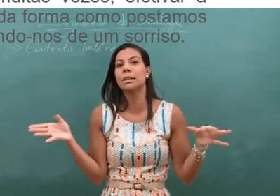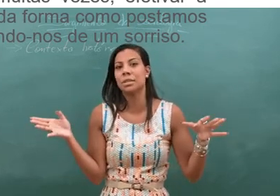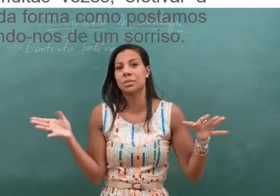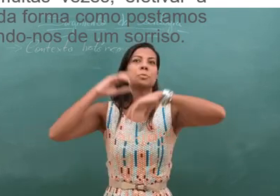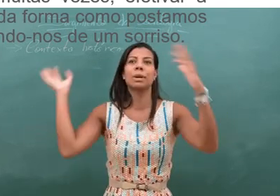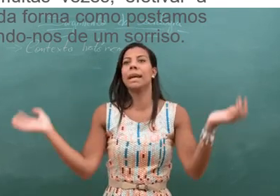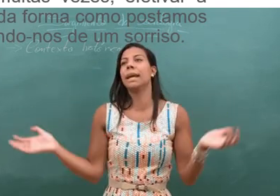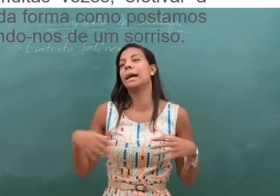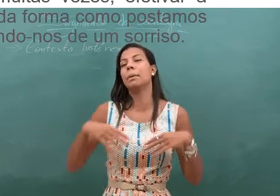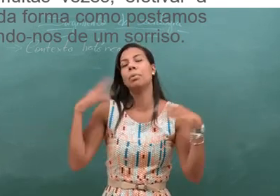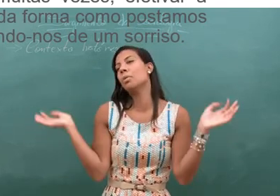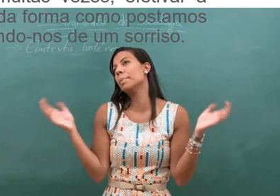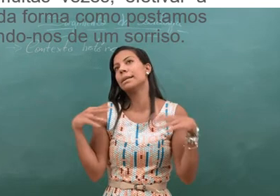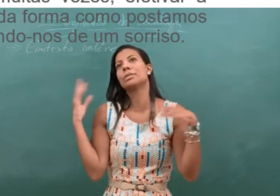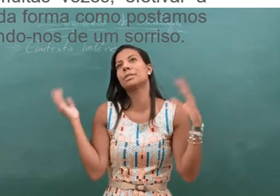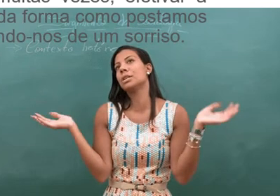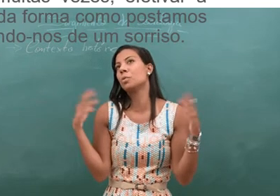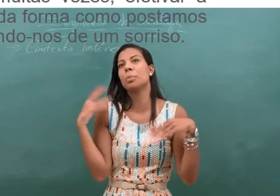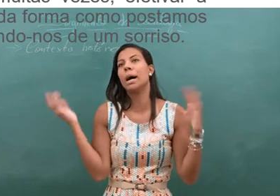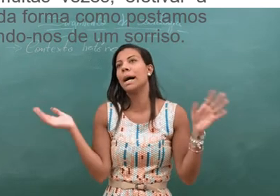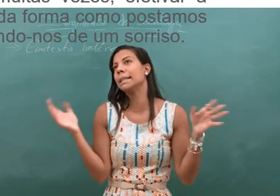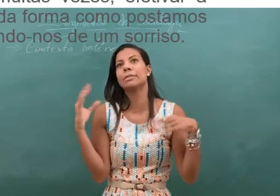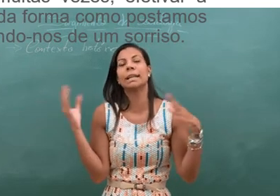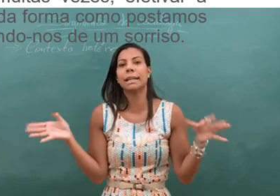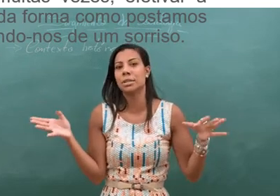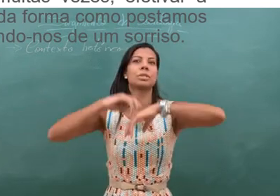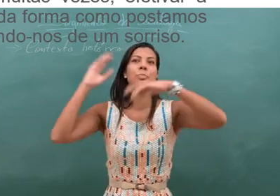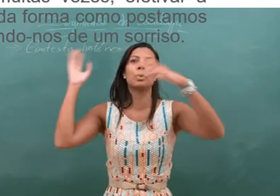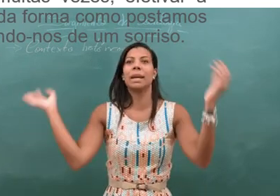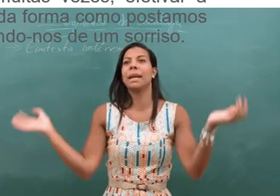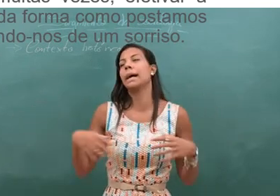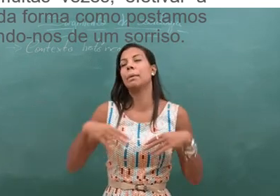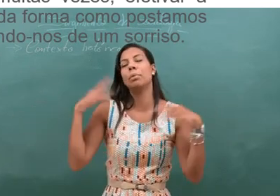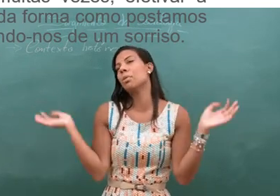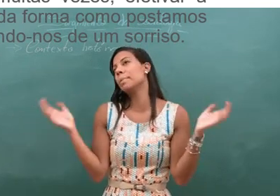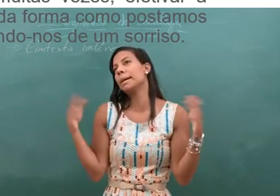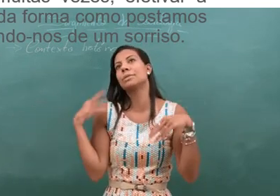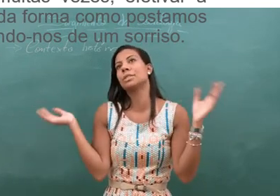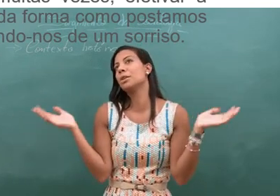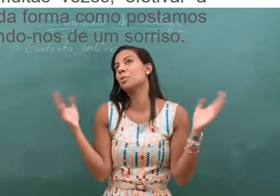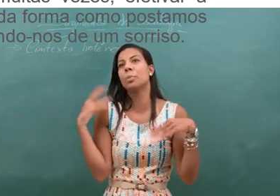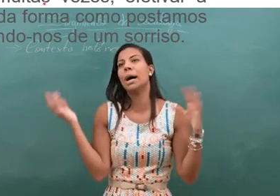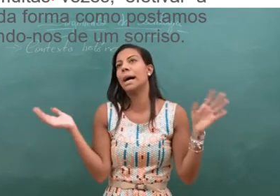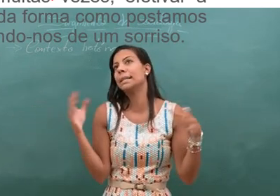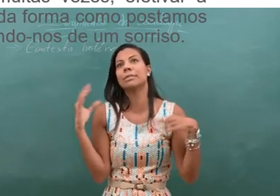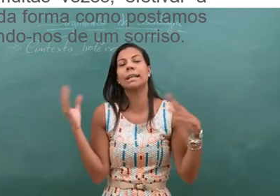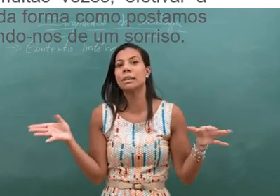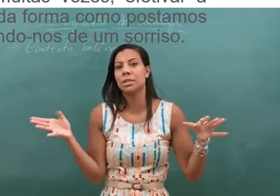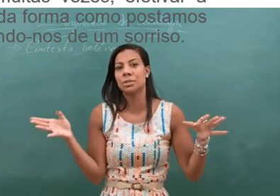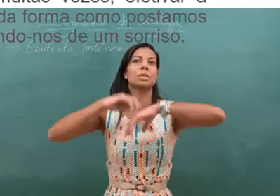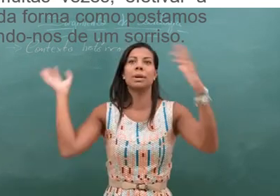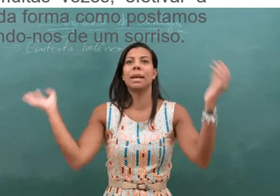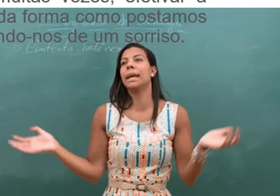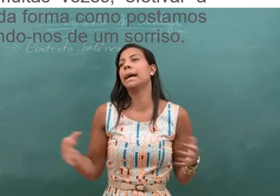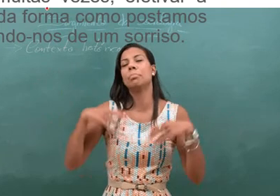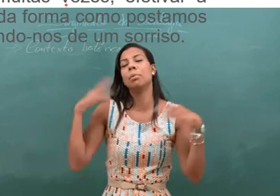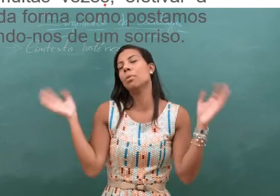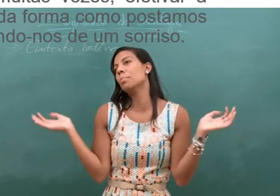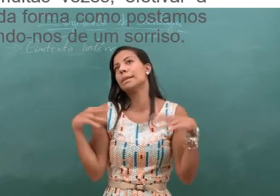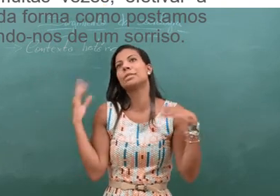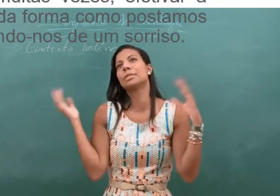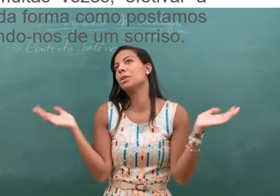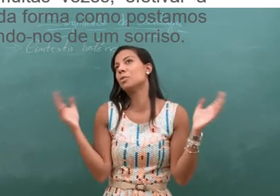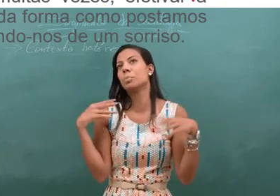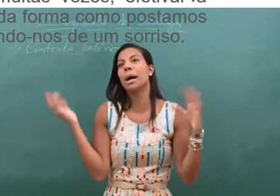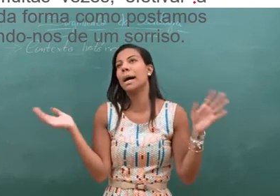gente consegue se comunicar? Consegue! Nós conseguimos nos comunicar por meio da linguagem não verbal, né? Então, olha só,